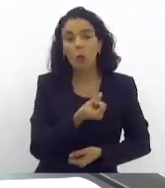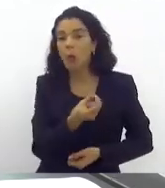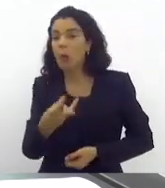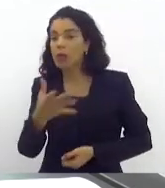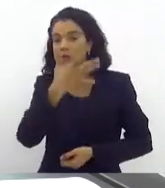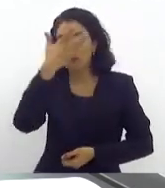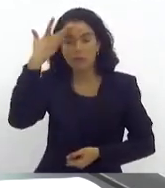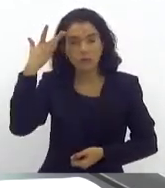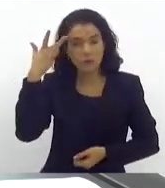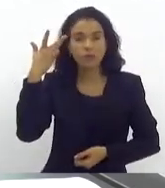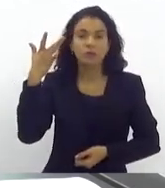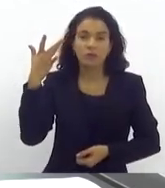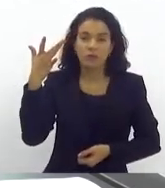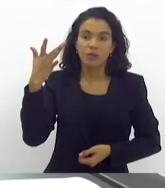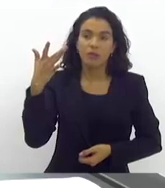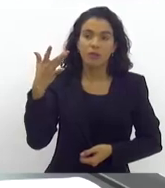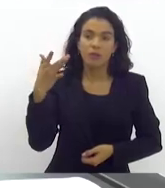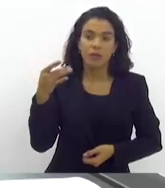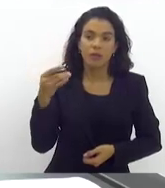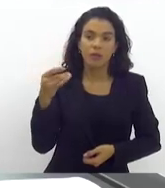pessoas,